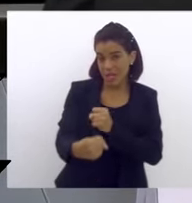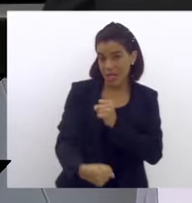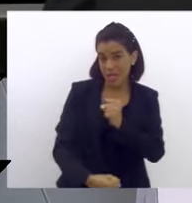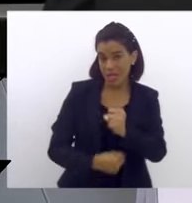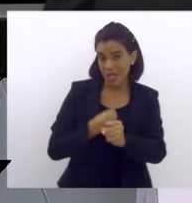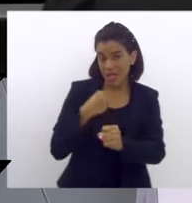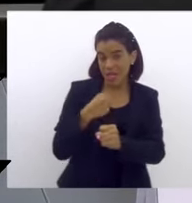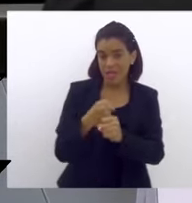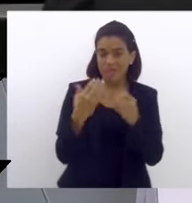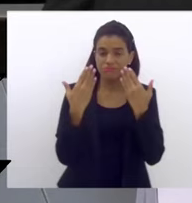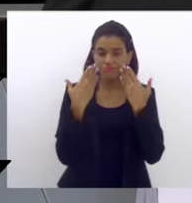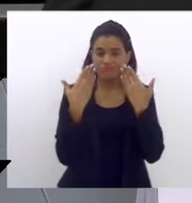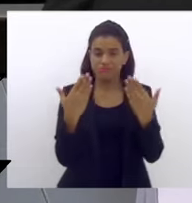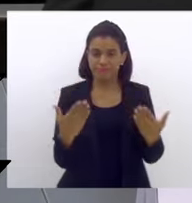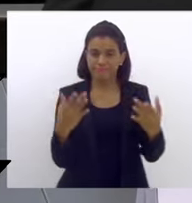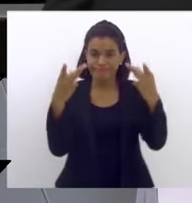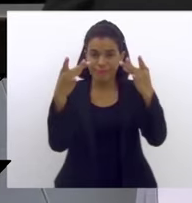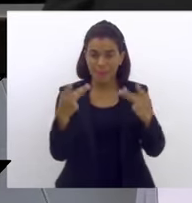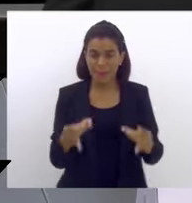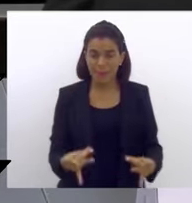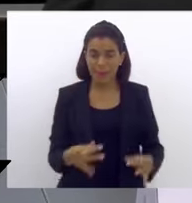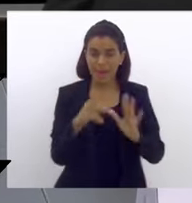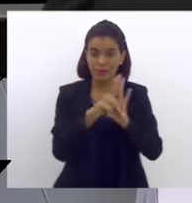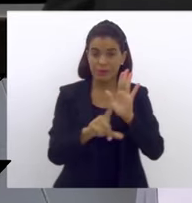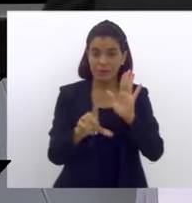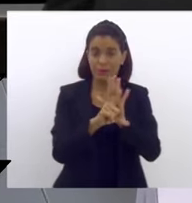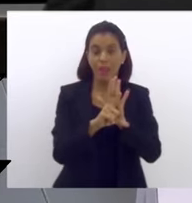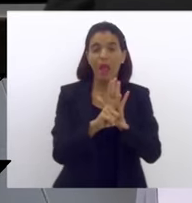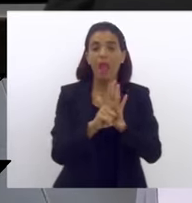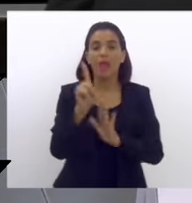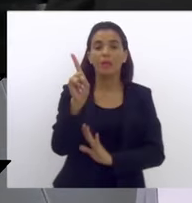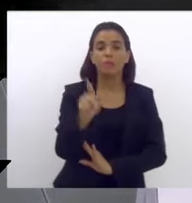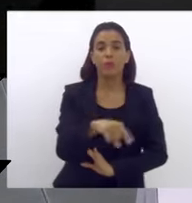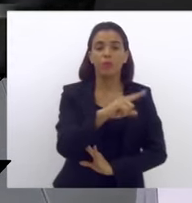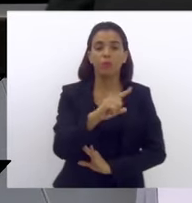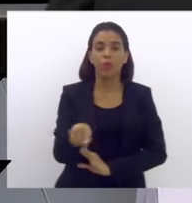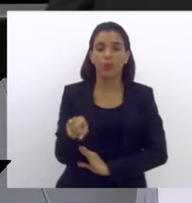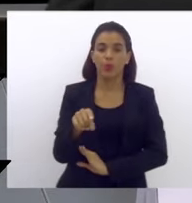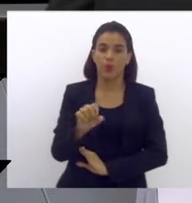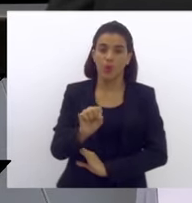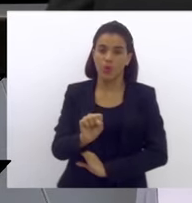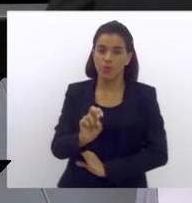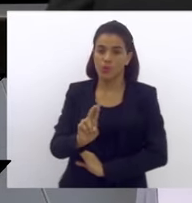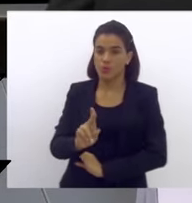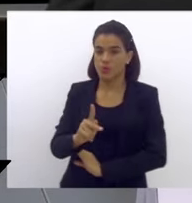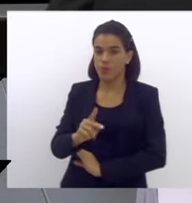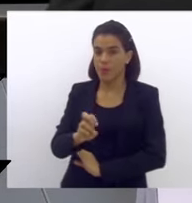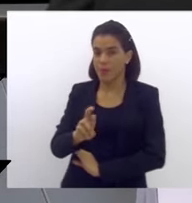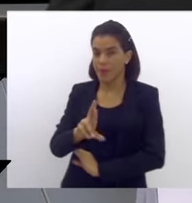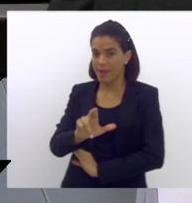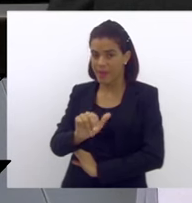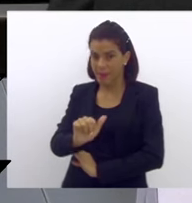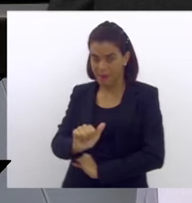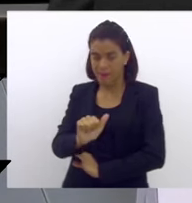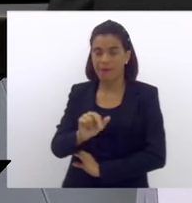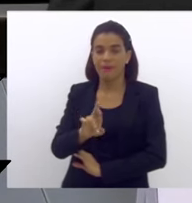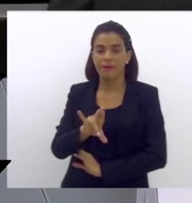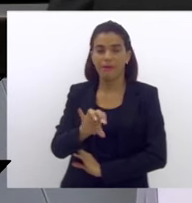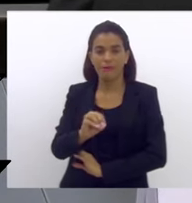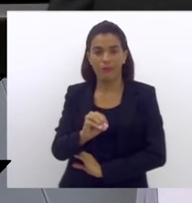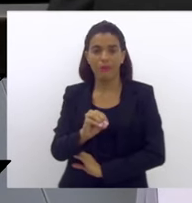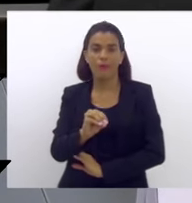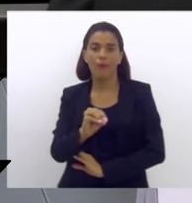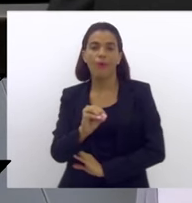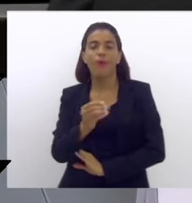projeto ele revogou o supera rio mas na época que foi apresentado queria